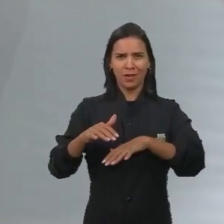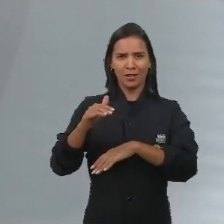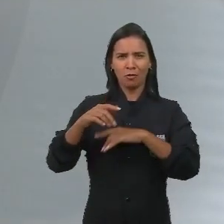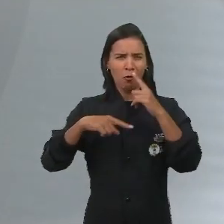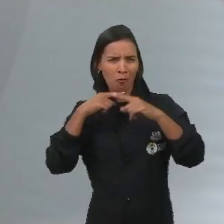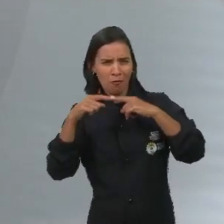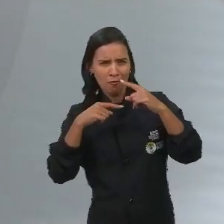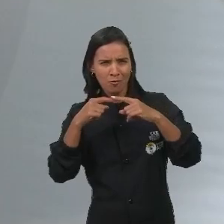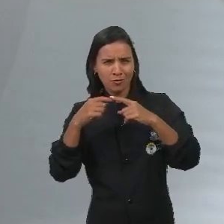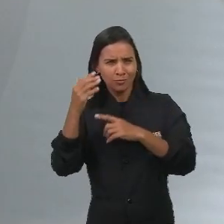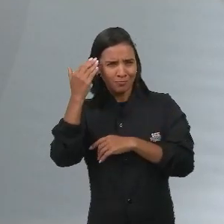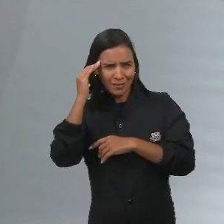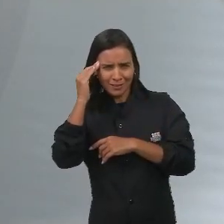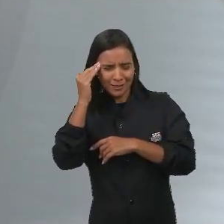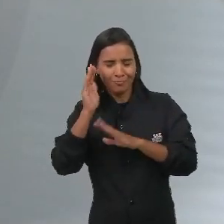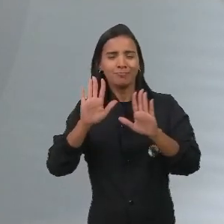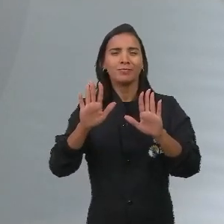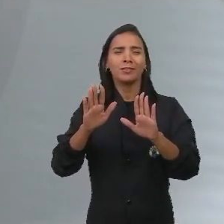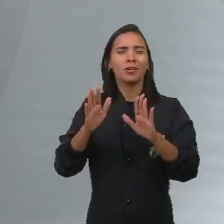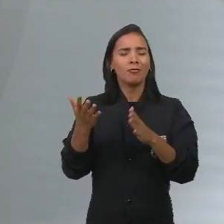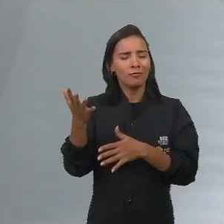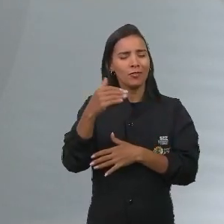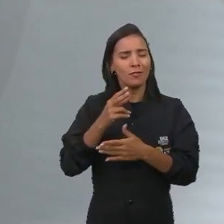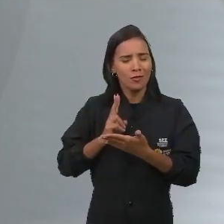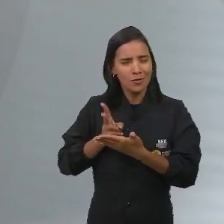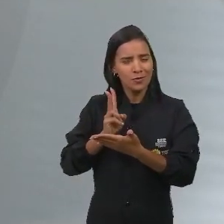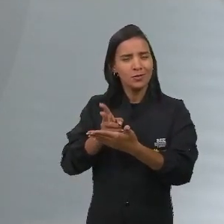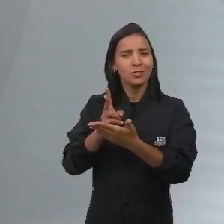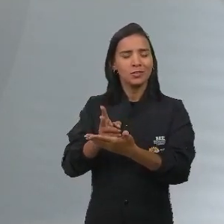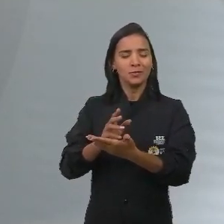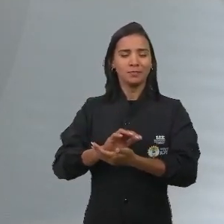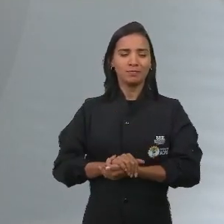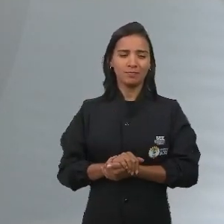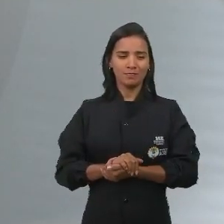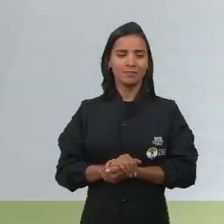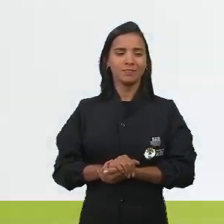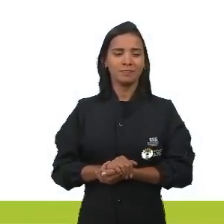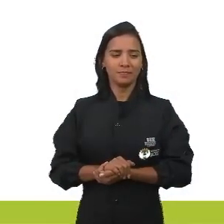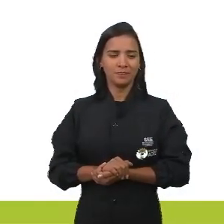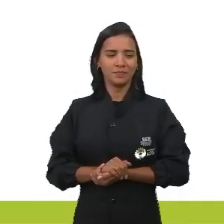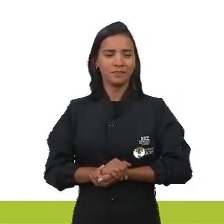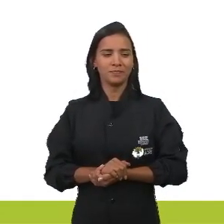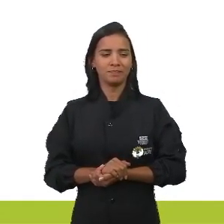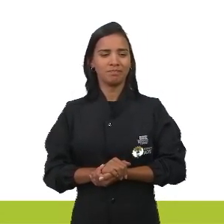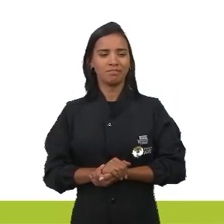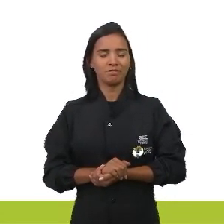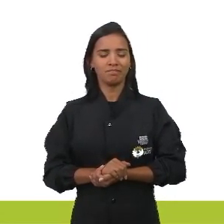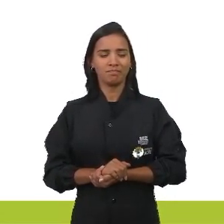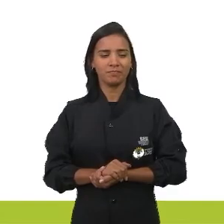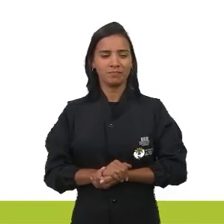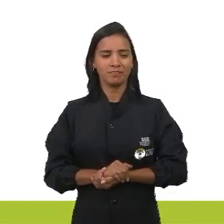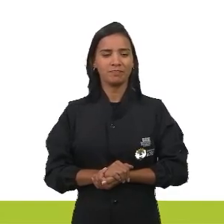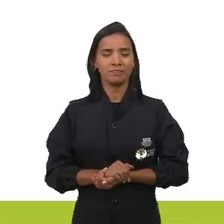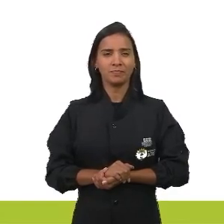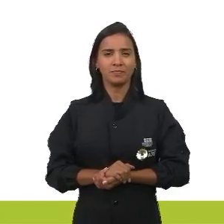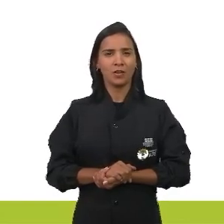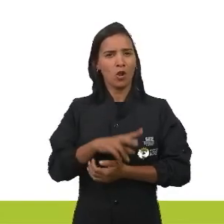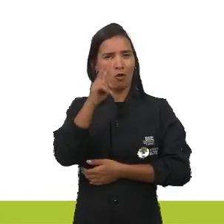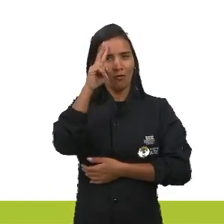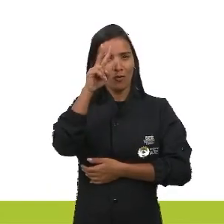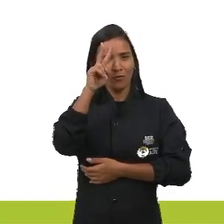avança um pouquinho que agora a gente vai entender de conforça 3 2 1 avançou aqui ó só pra gente